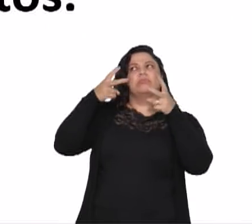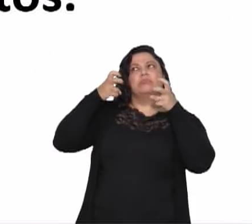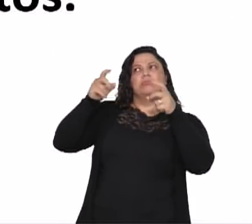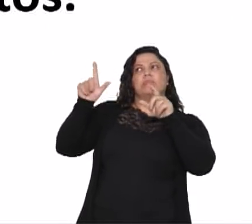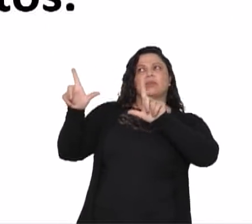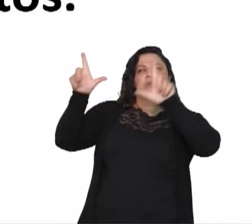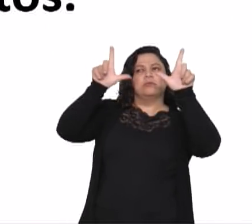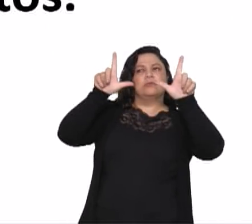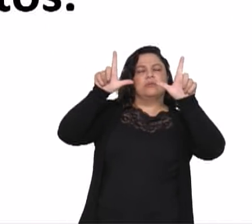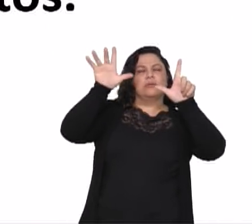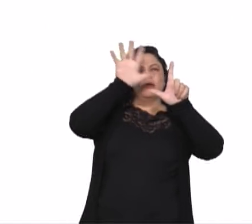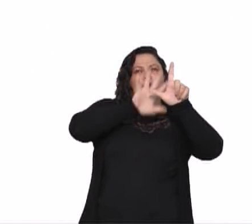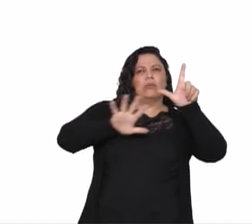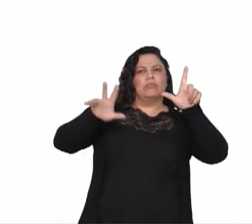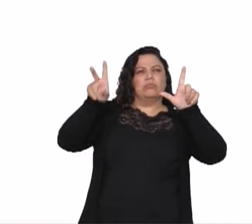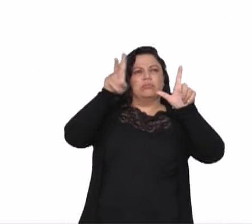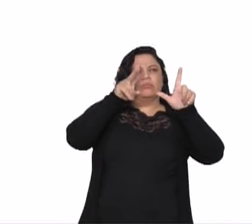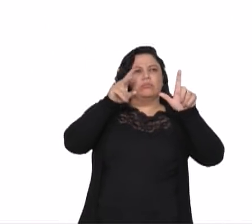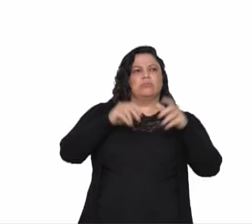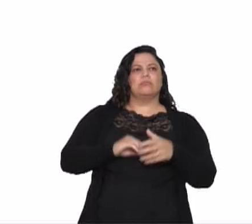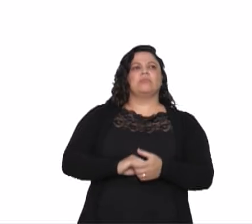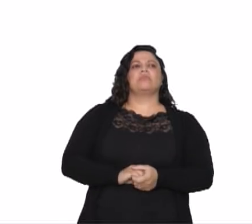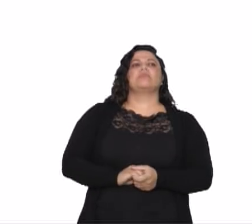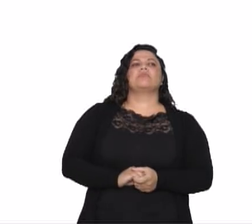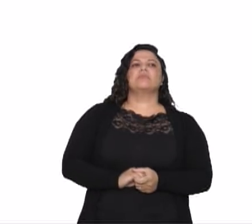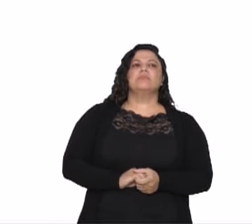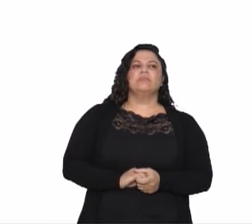através dos estudos da física mesmo.